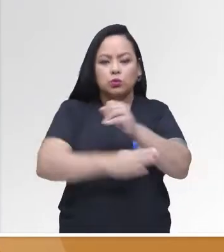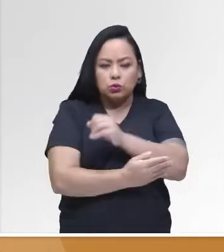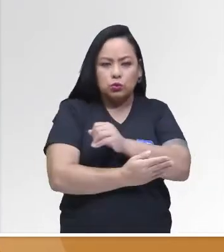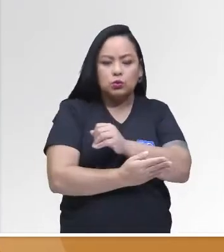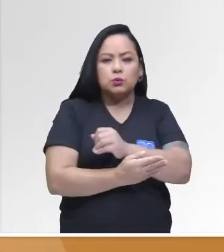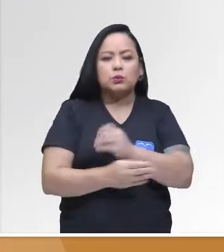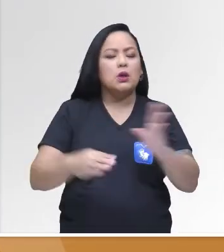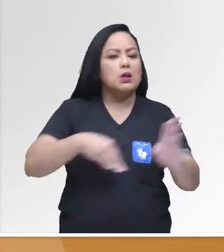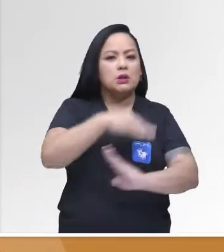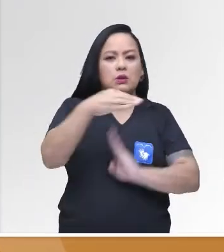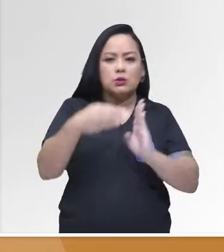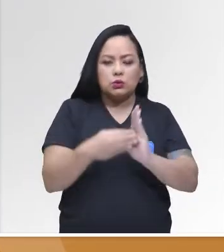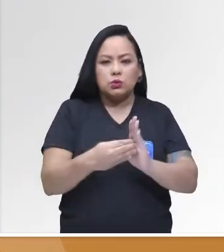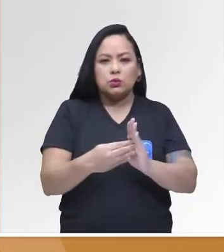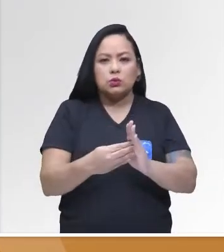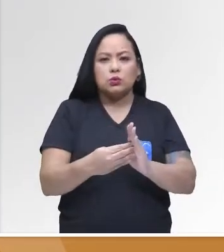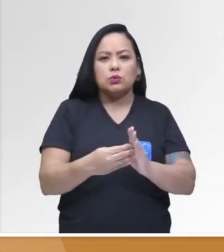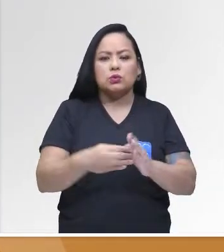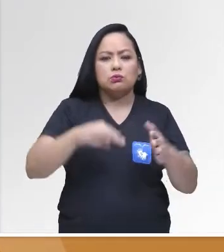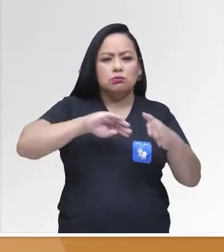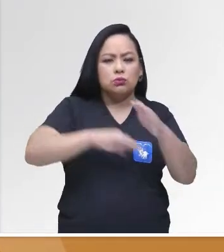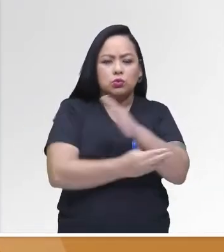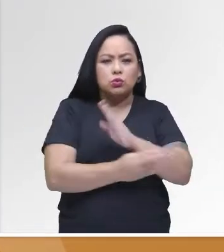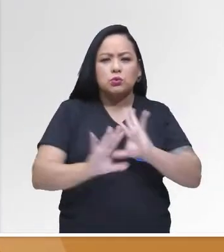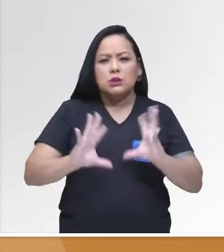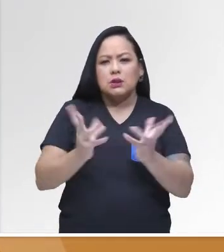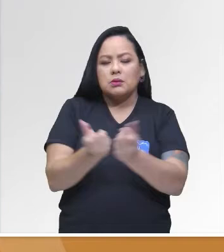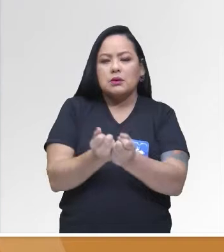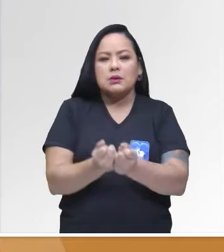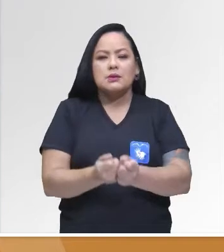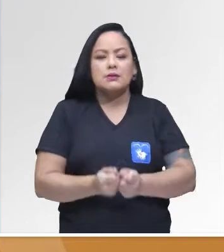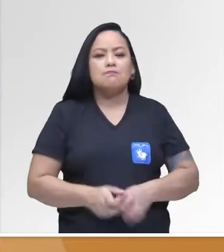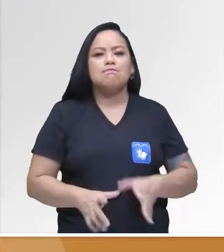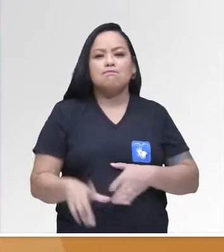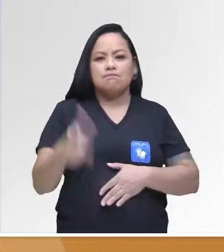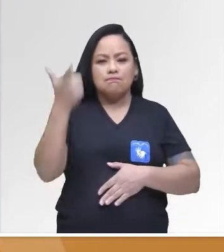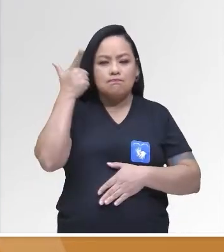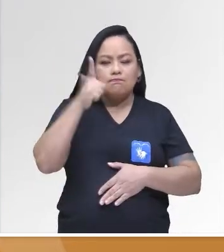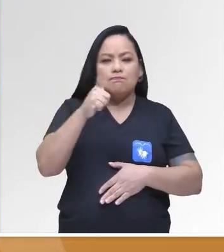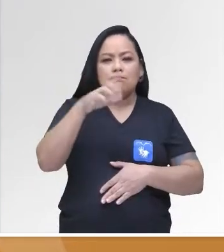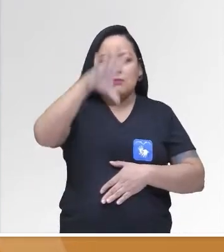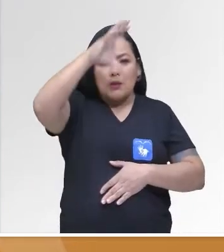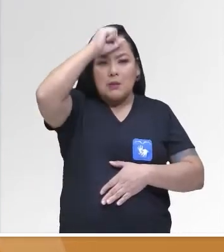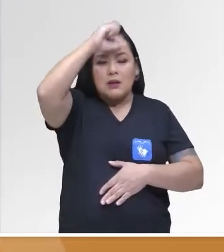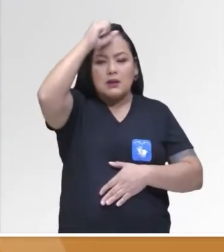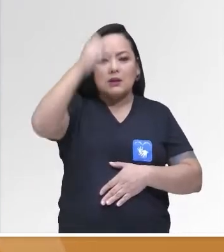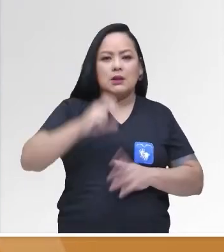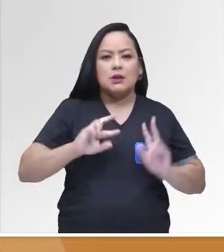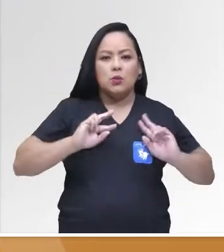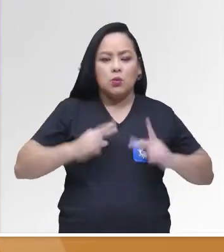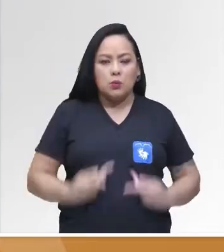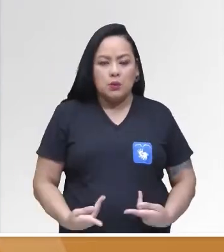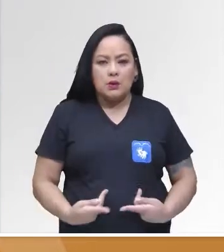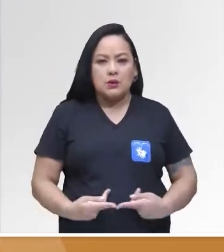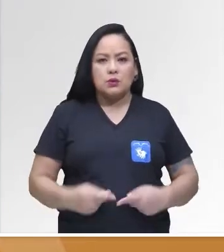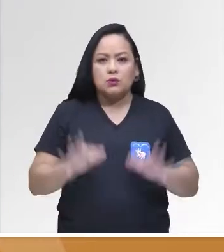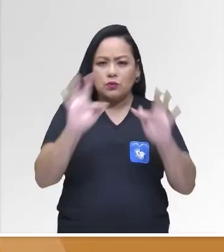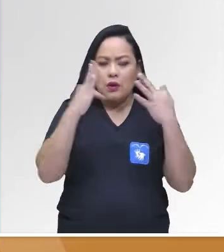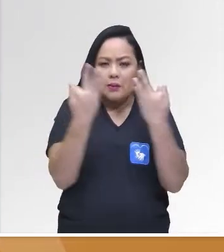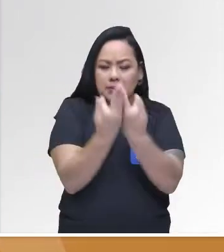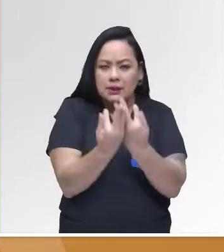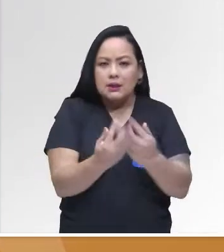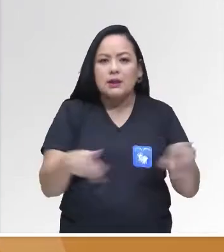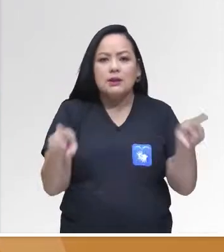e todos os hábitos e aptidões adquiridas pelo ser humano, não somente em família,